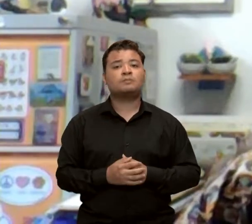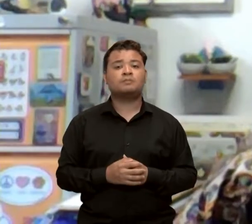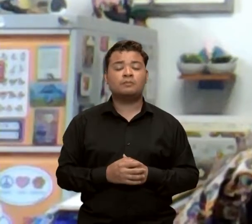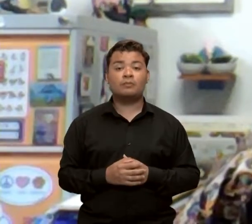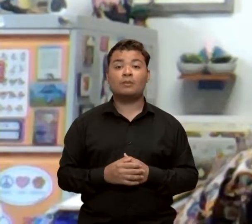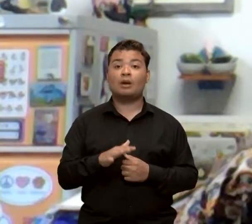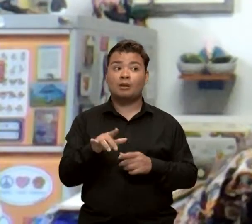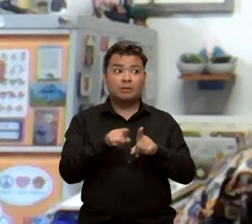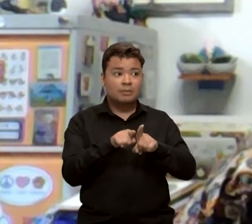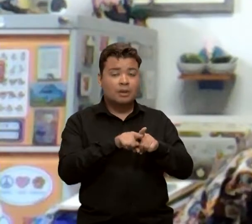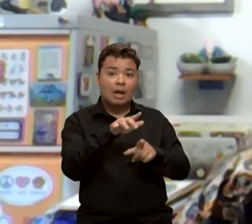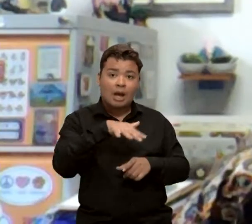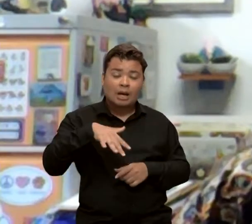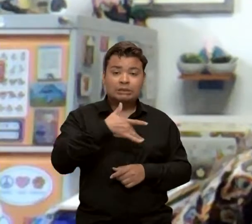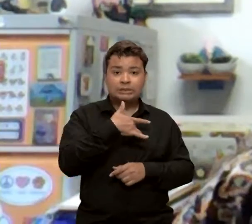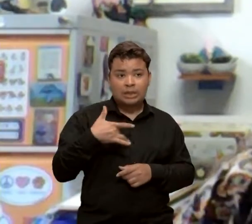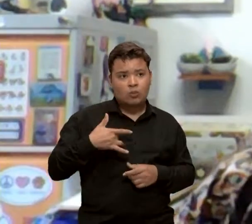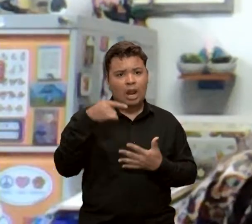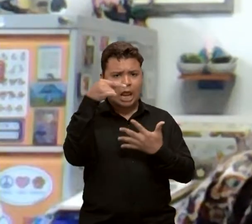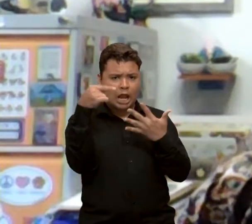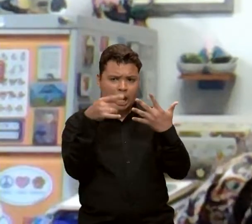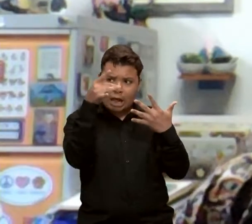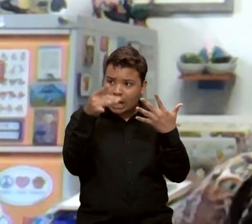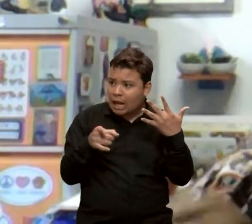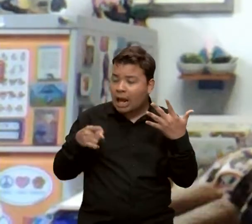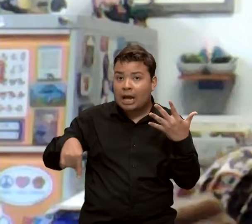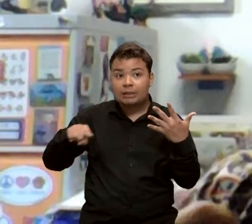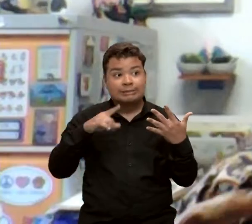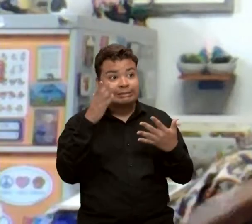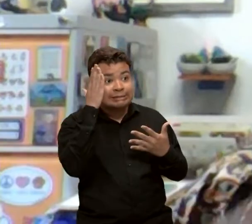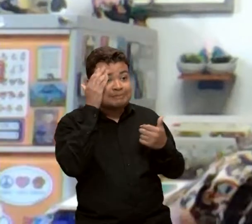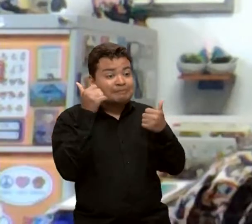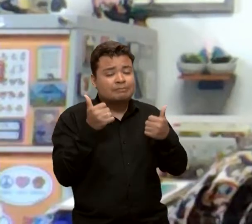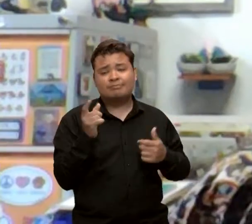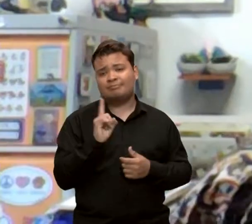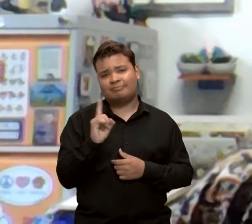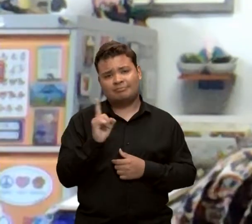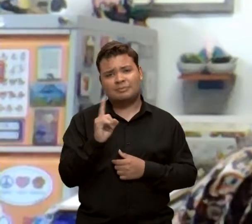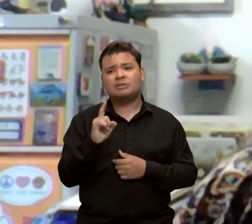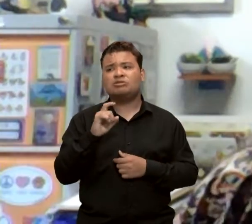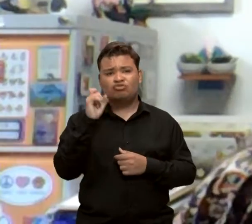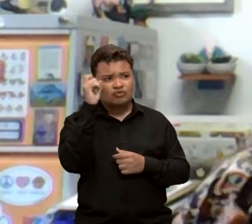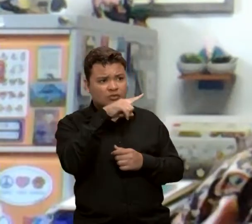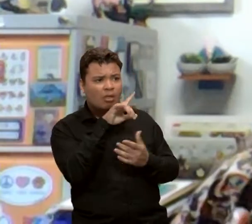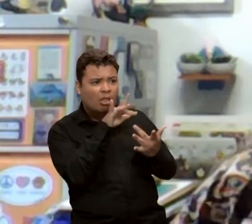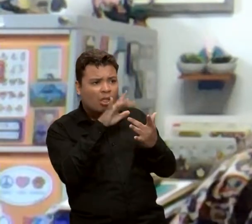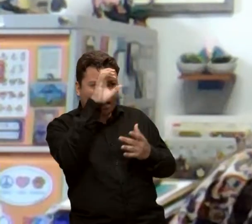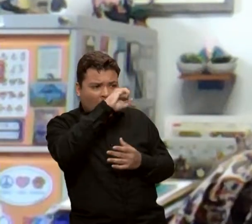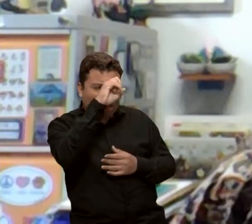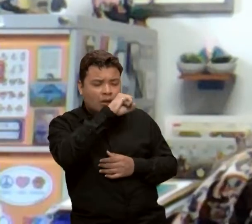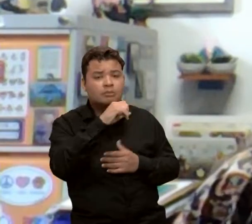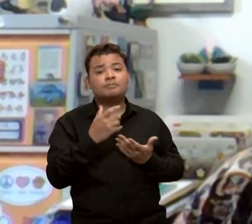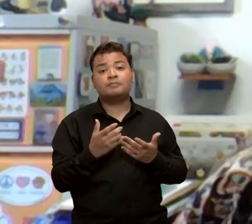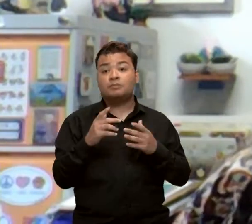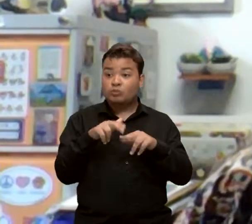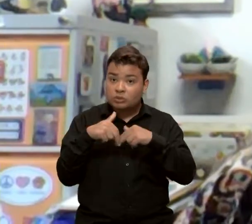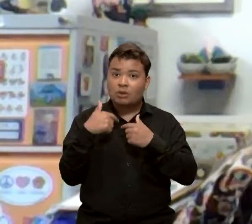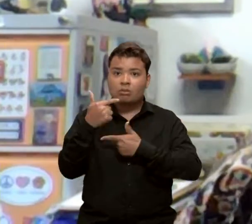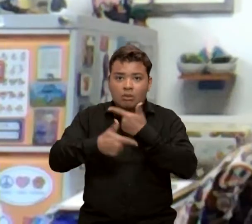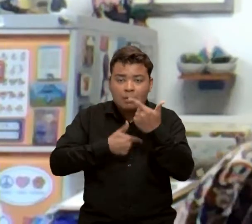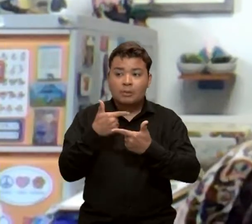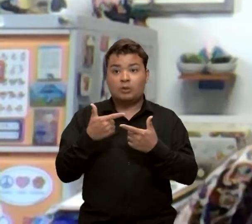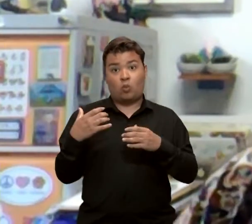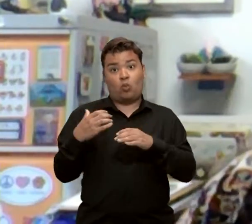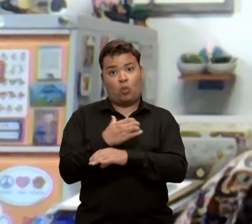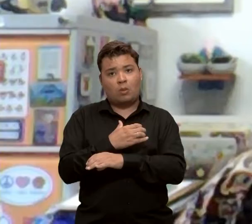informações sanitárias acaba sendo um pouco mais difícil. Então, é um trabalho bastante complexo, ele tem que ser feito com muita calma, e ele tem que ser